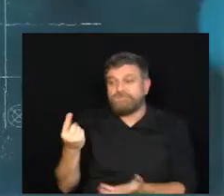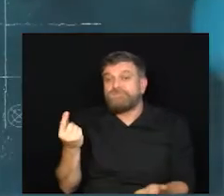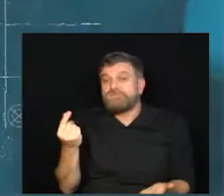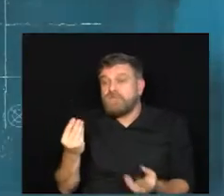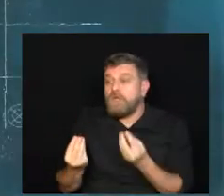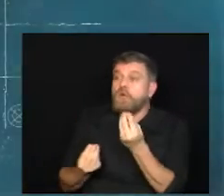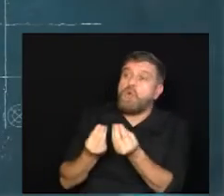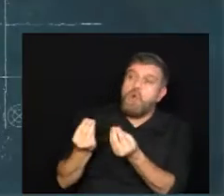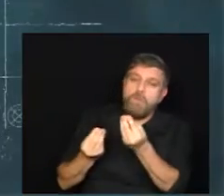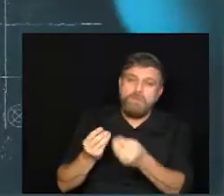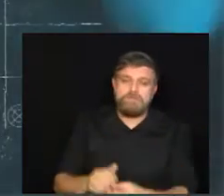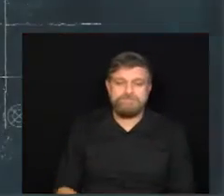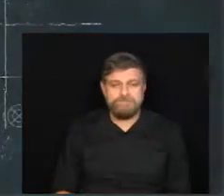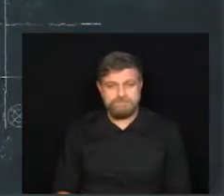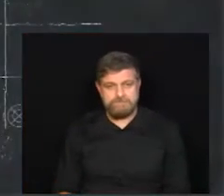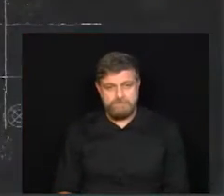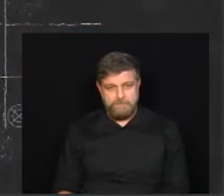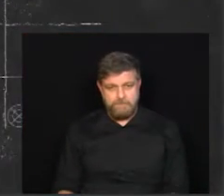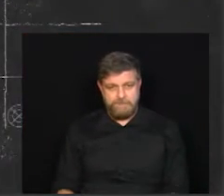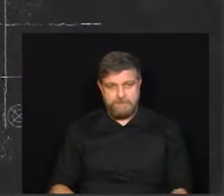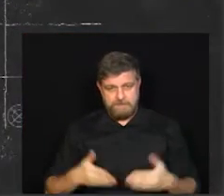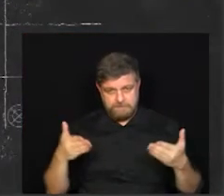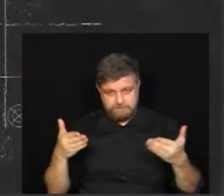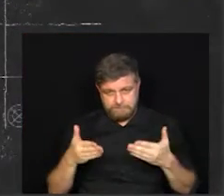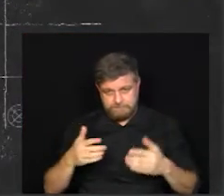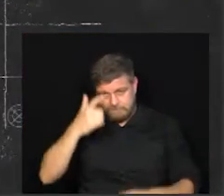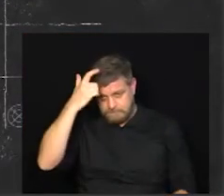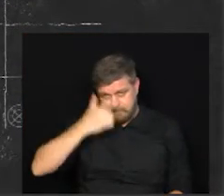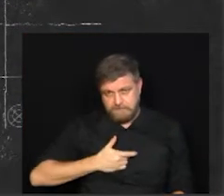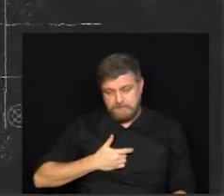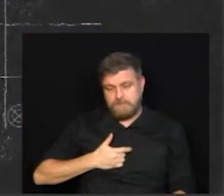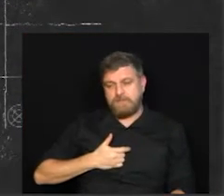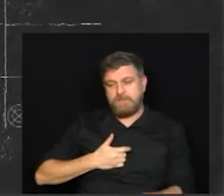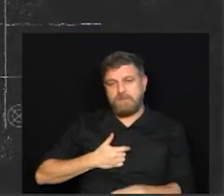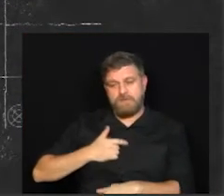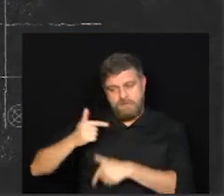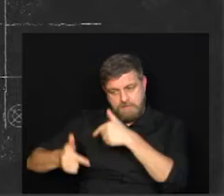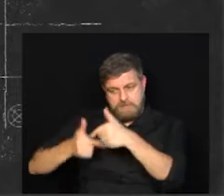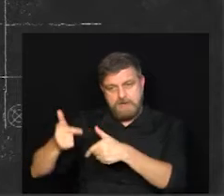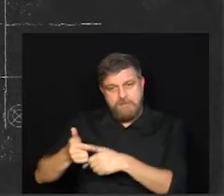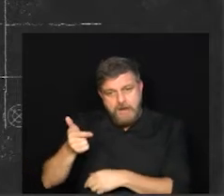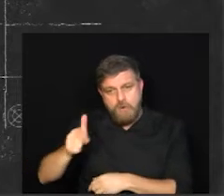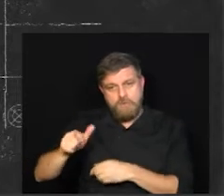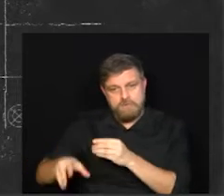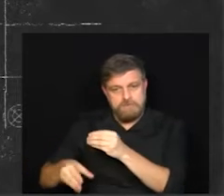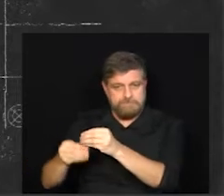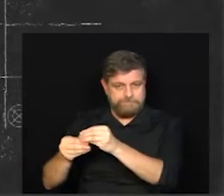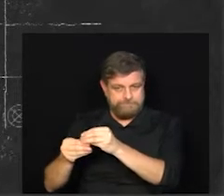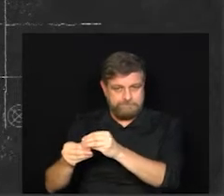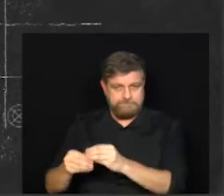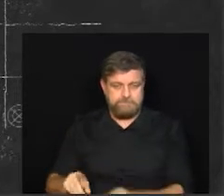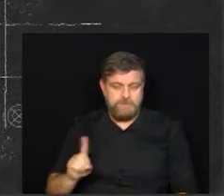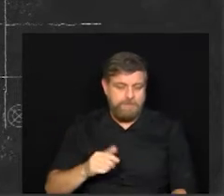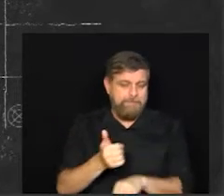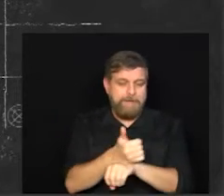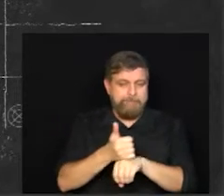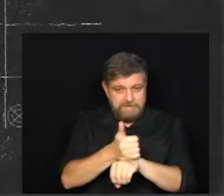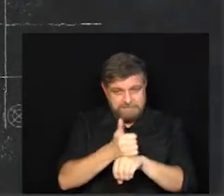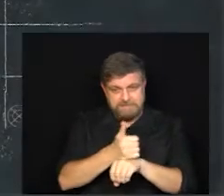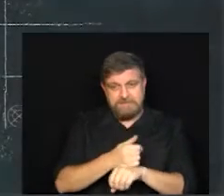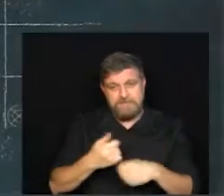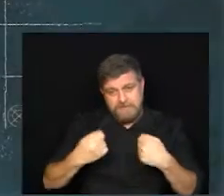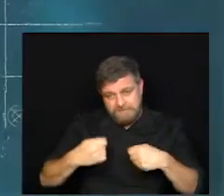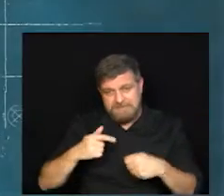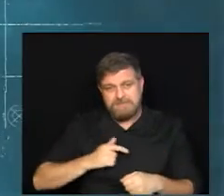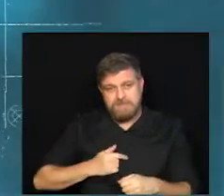profissão? Então, hoje eu tenho que ter outro complemento. Não uma outra profissão necessariamente, mas um outro complemento. Às vezes